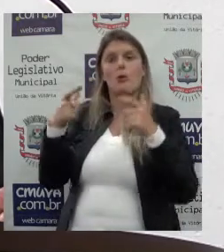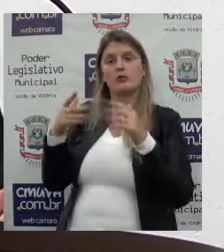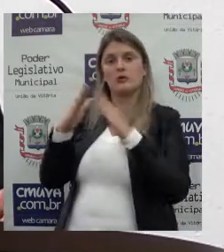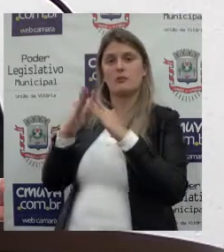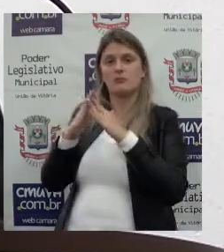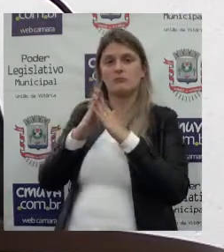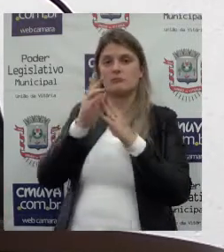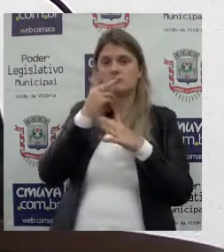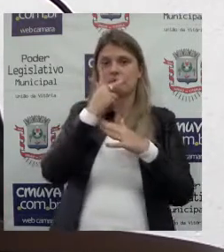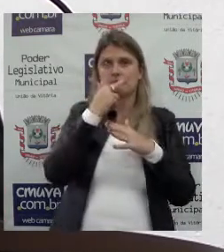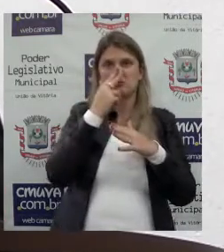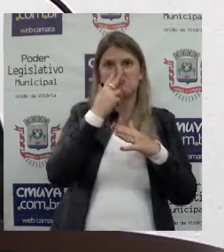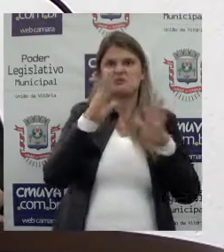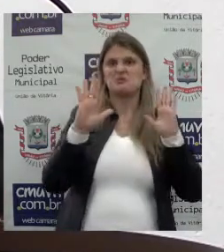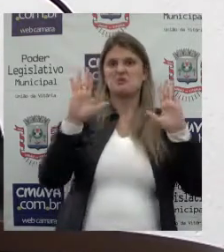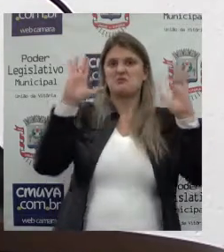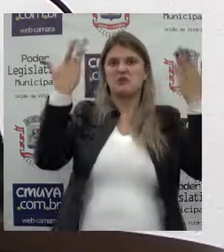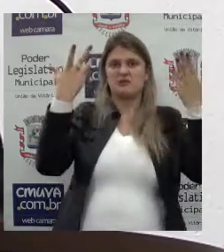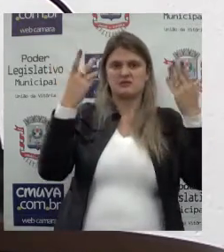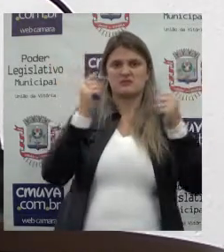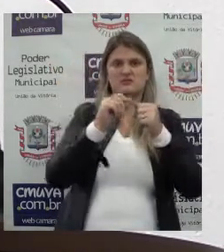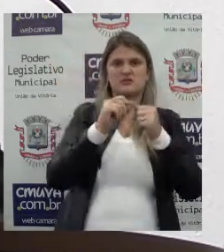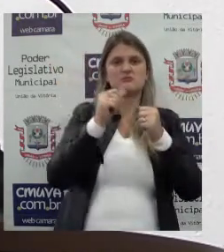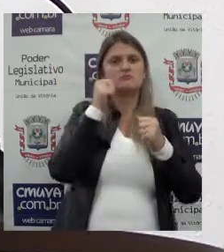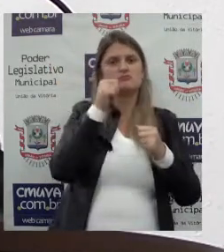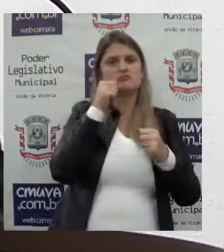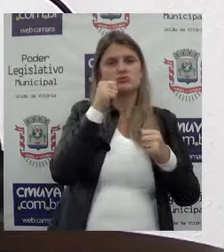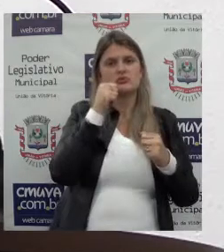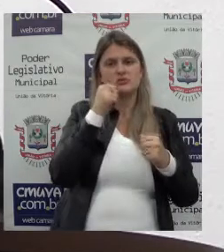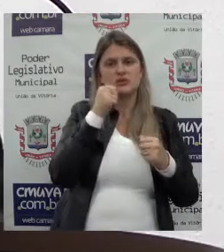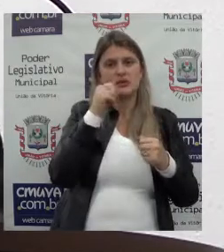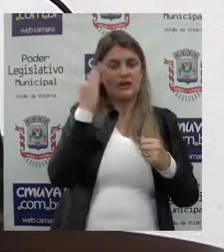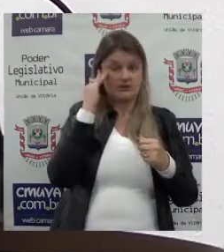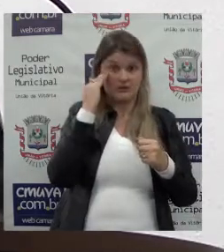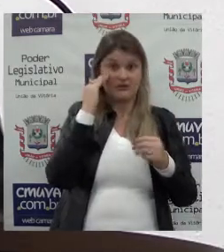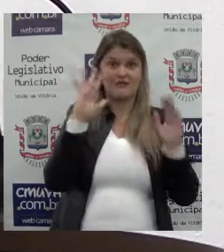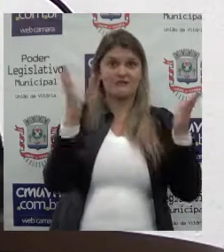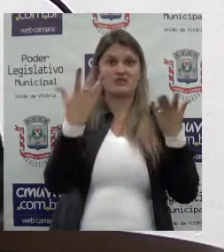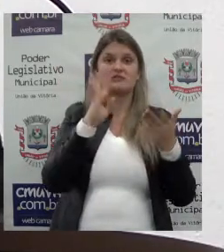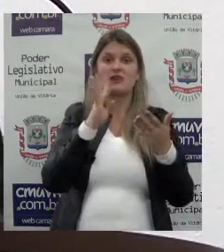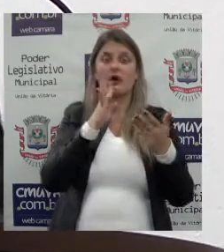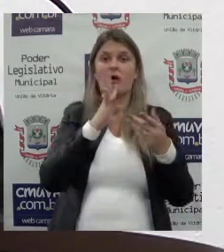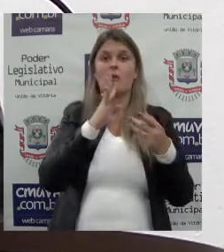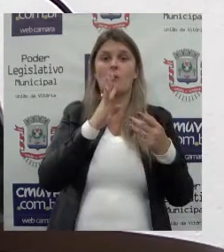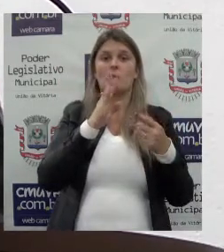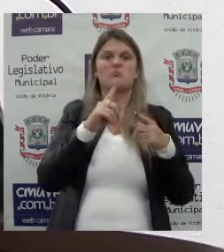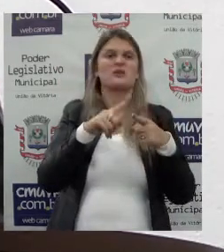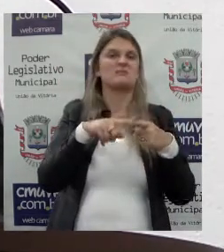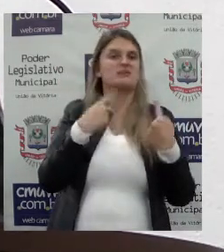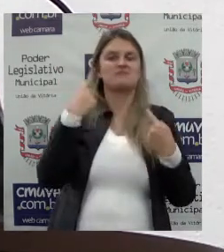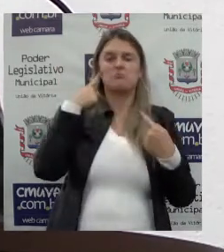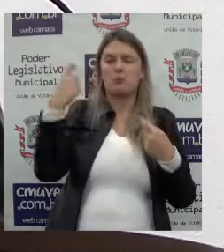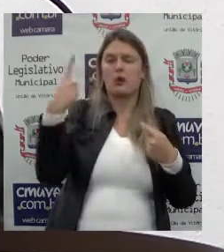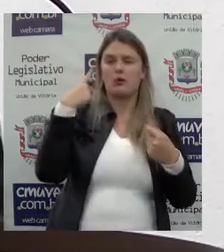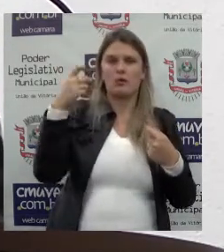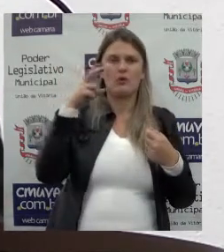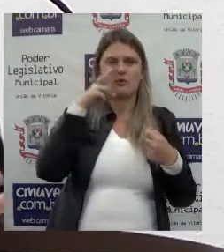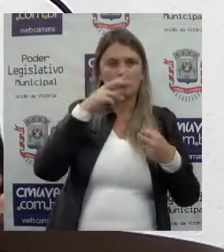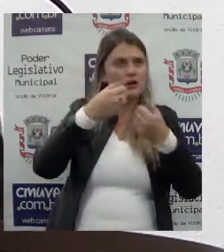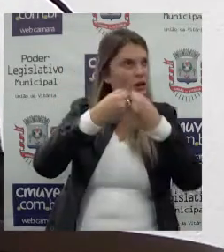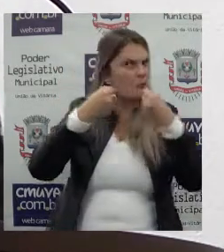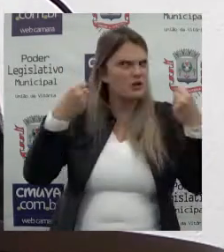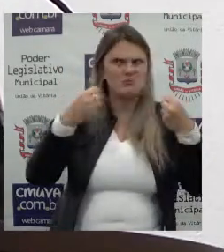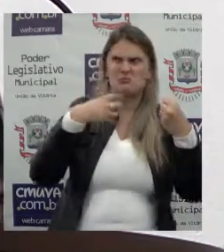tive esse problema até onde eu moro ali, uma festa de comemoração de uma senhora lá, até entendo a festa, e o pessoal